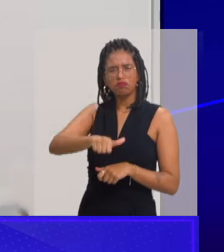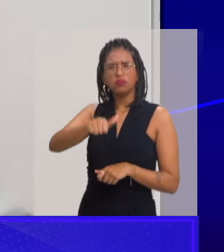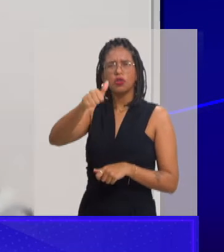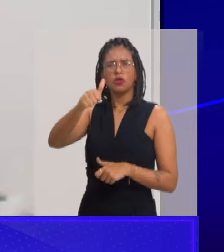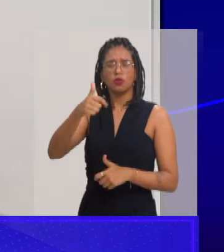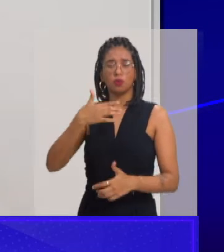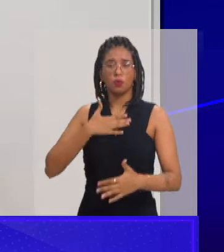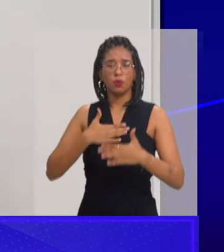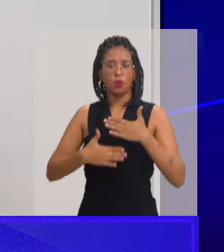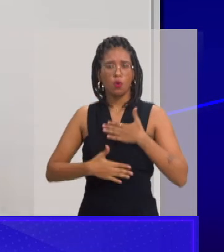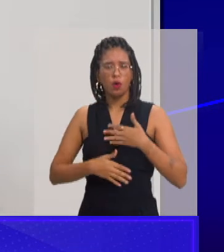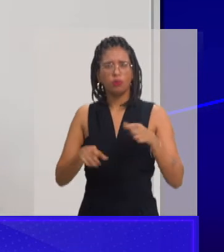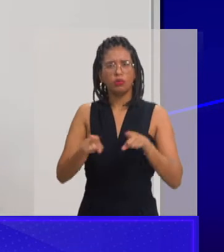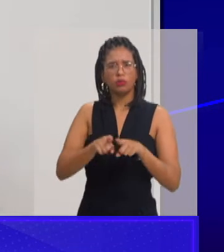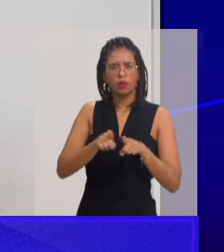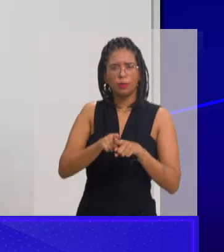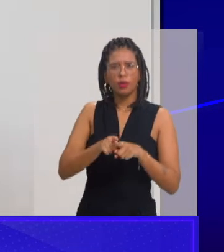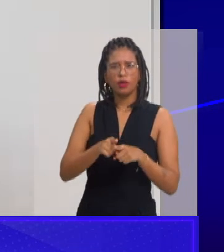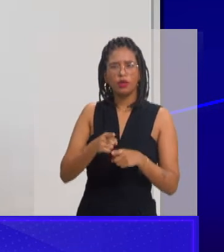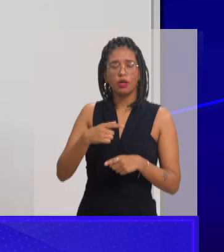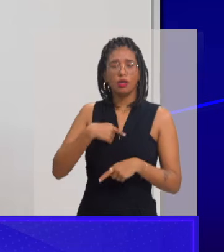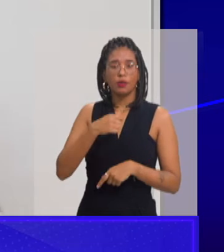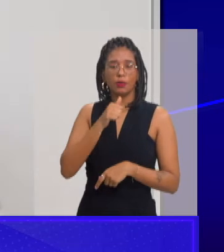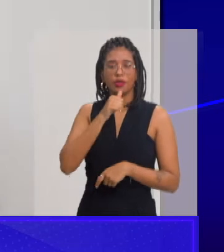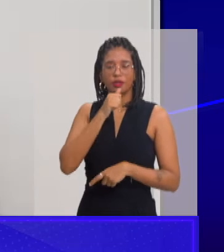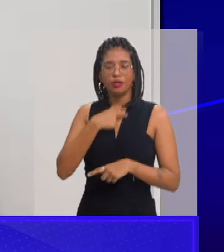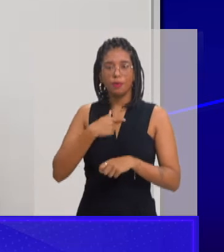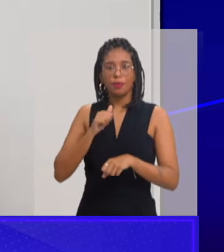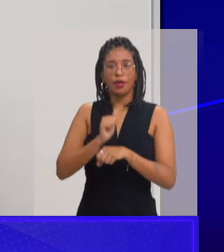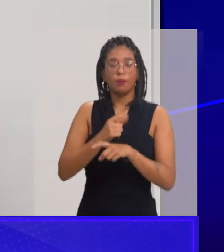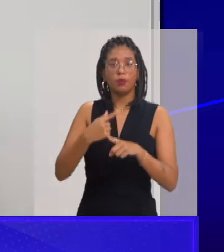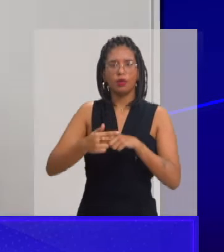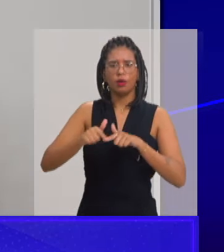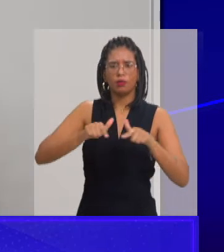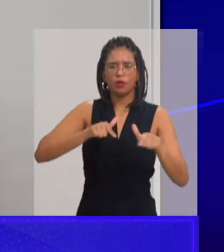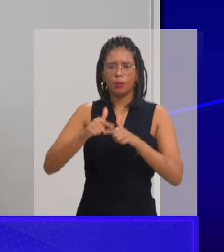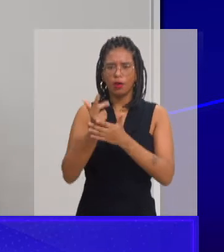o crime e as minhas limitações me trouxeram para um lugar de